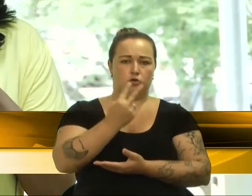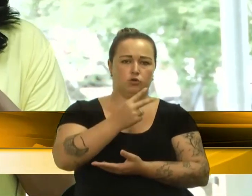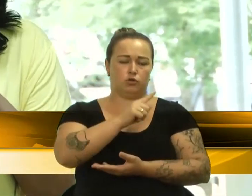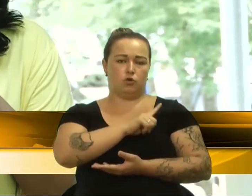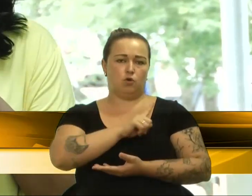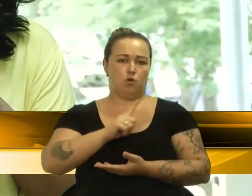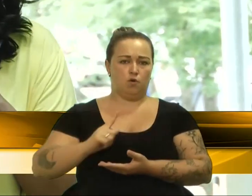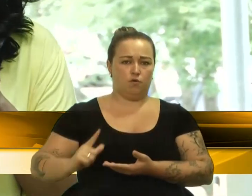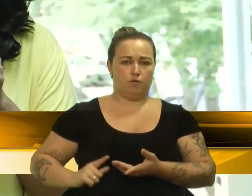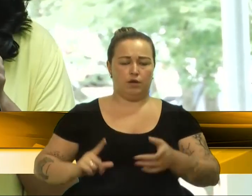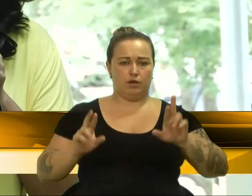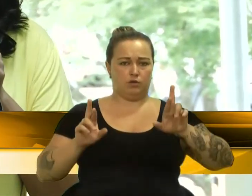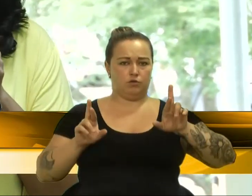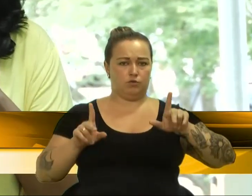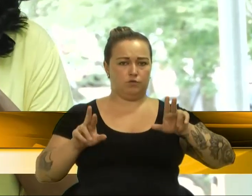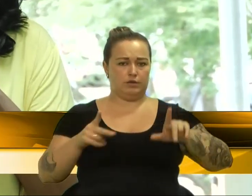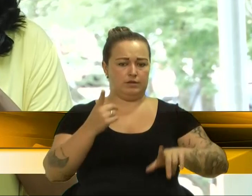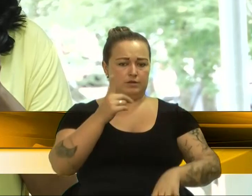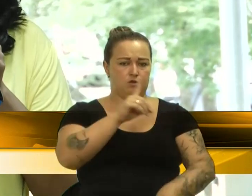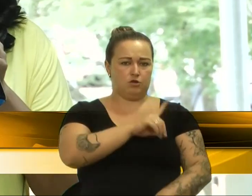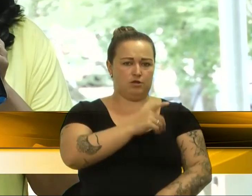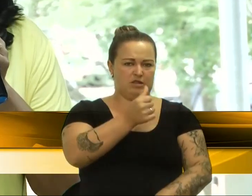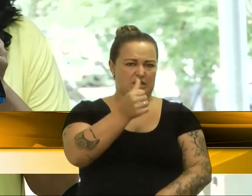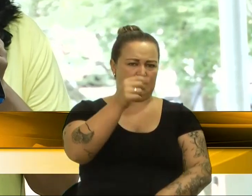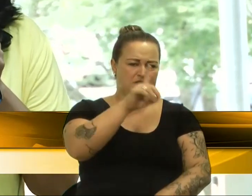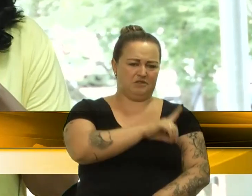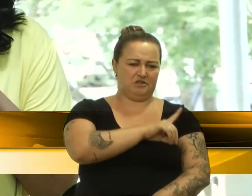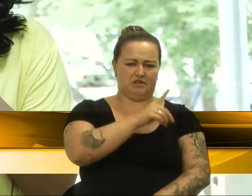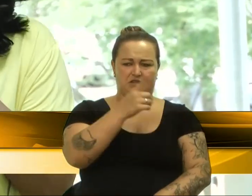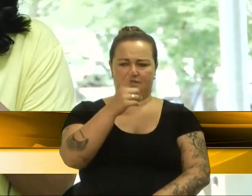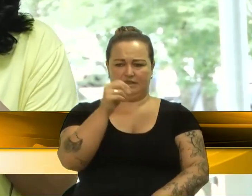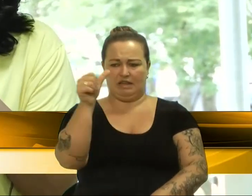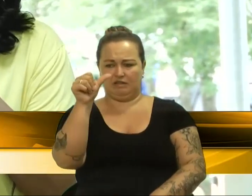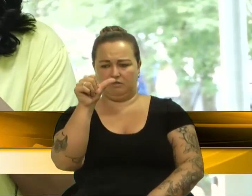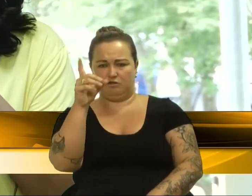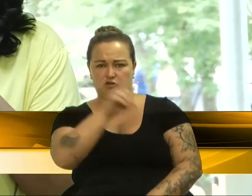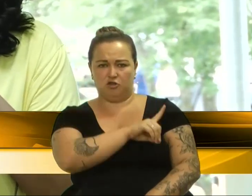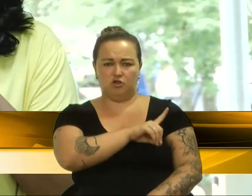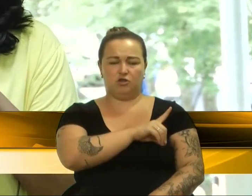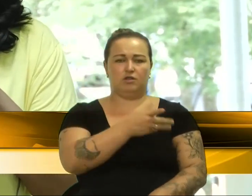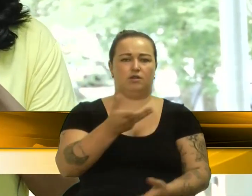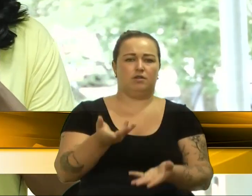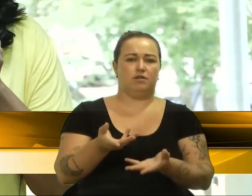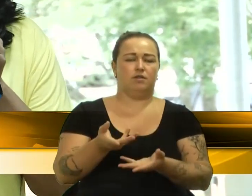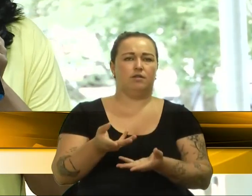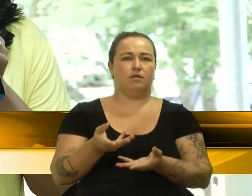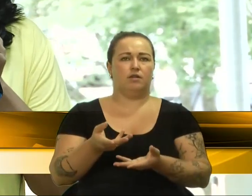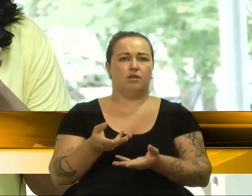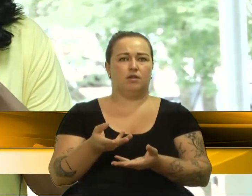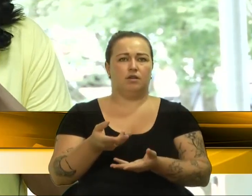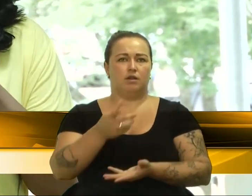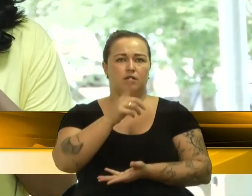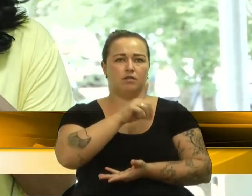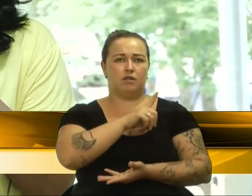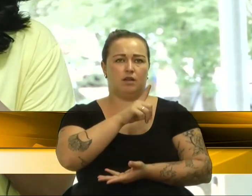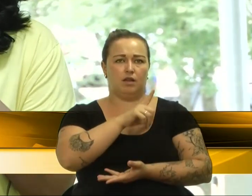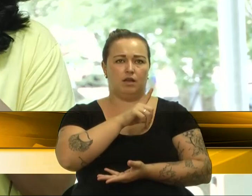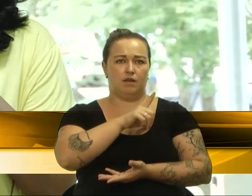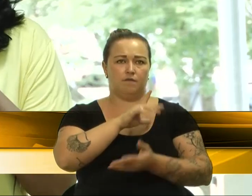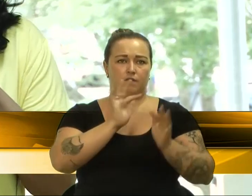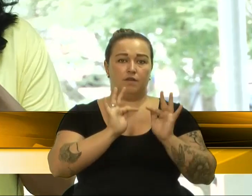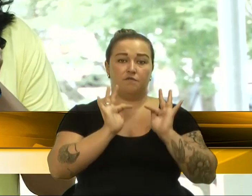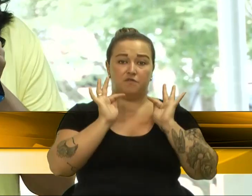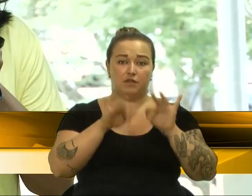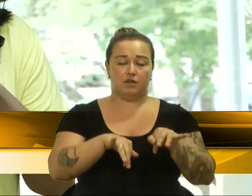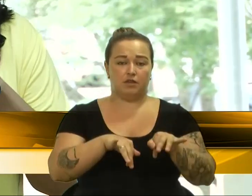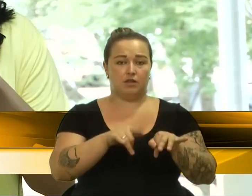governos interinos de 6 dias, 10 dias no máximo, de dias úteis, a gente já teve, então, a suspensão de uma licitação. Eu